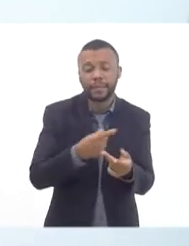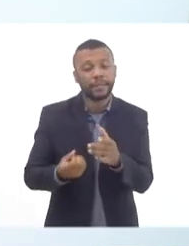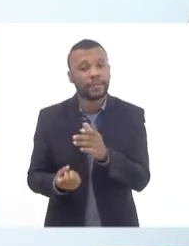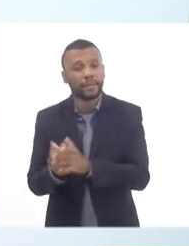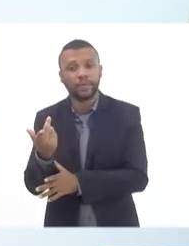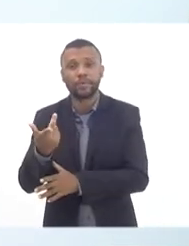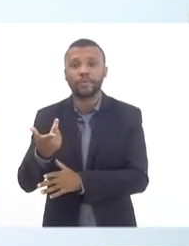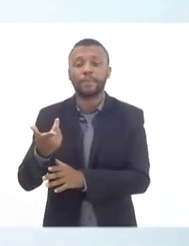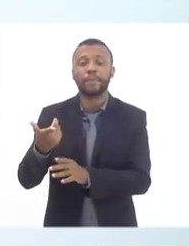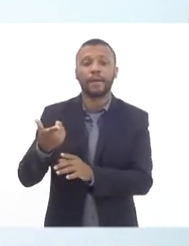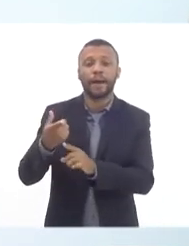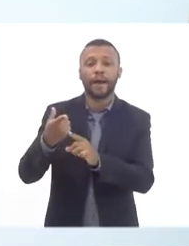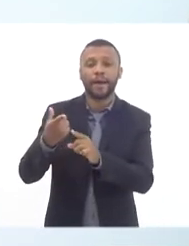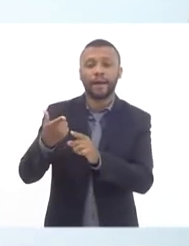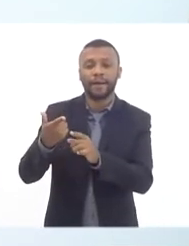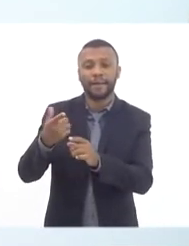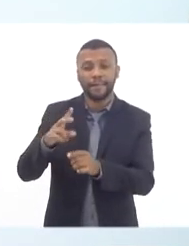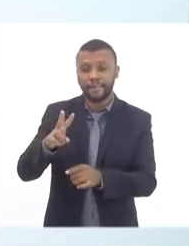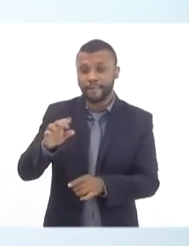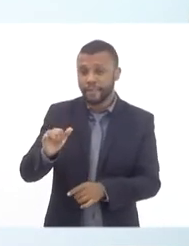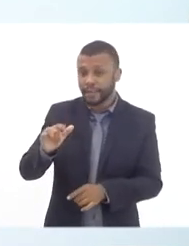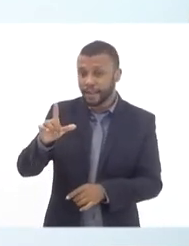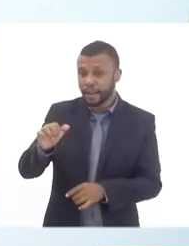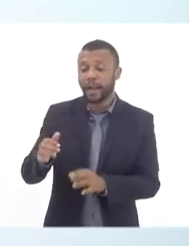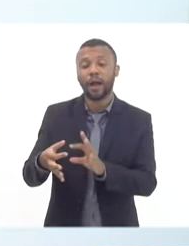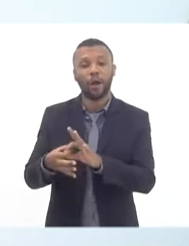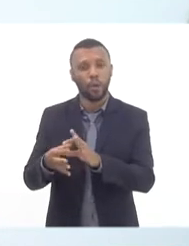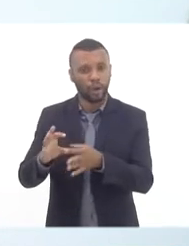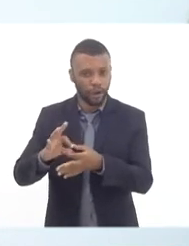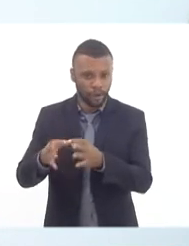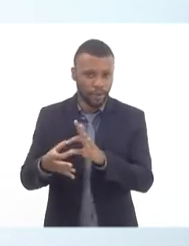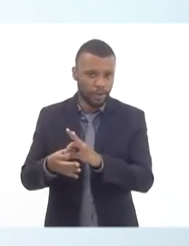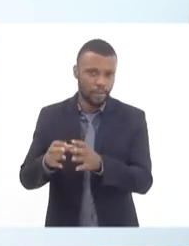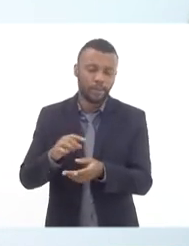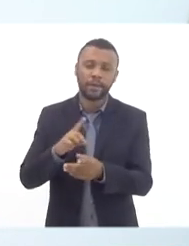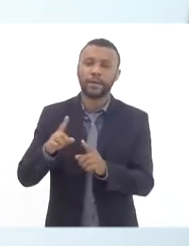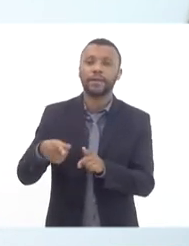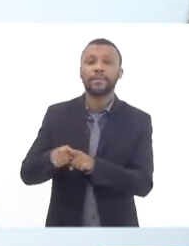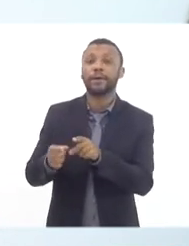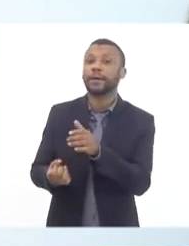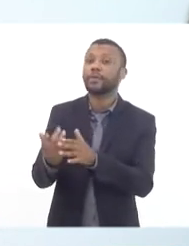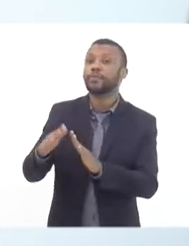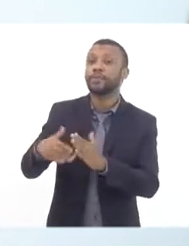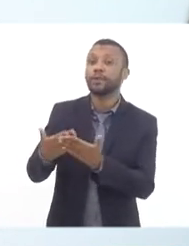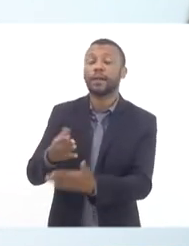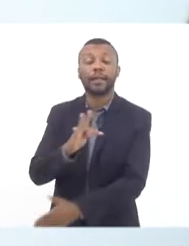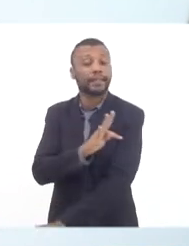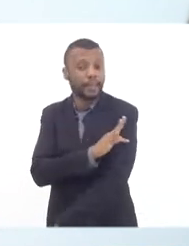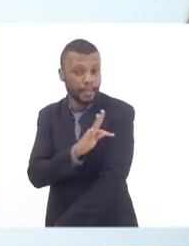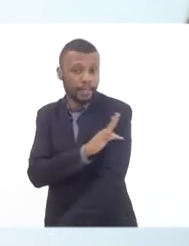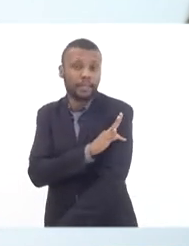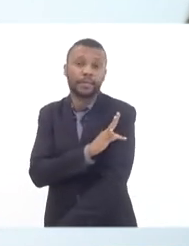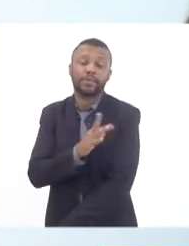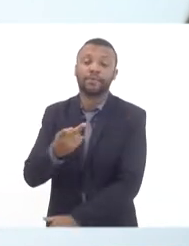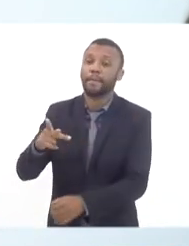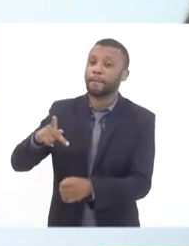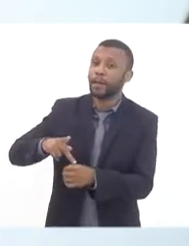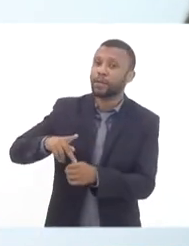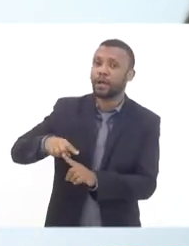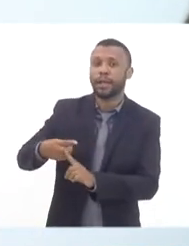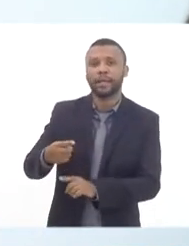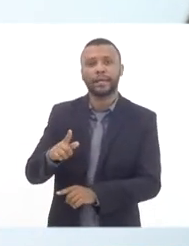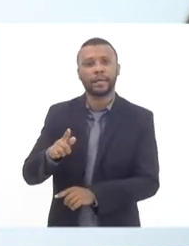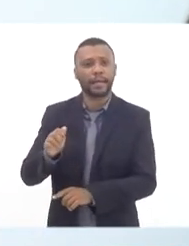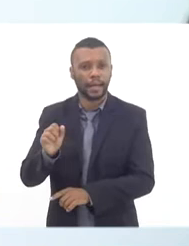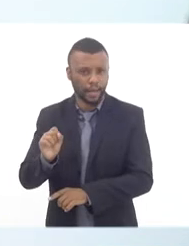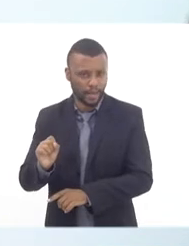Arsenal e a implementação de uma escola técnica de petróleo e gás no espaço da antiga escola Tarcísio